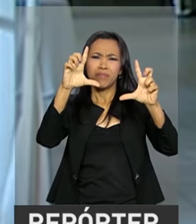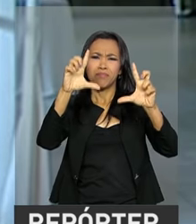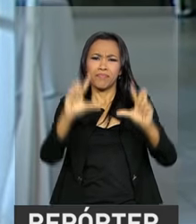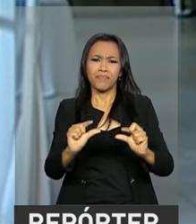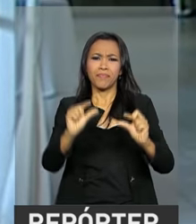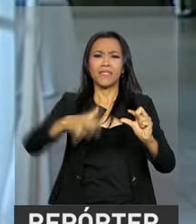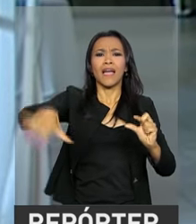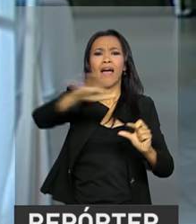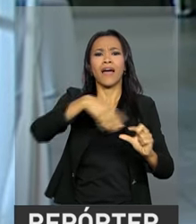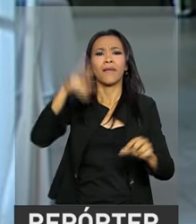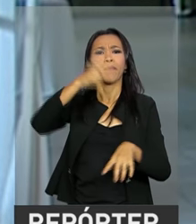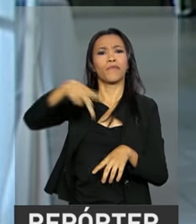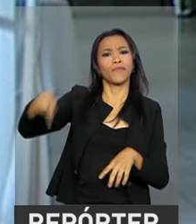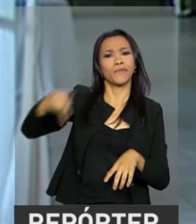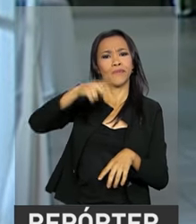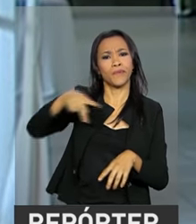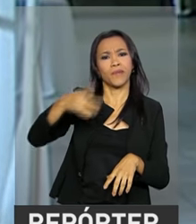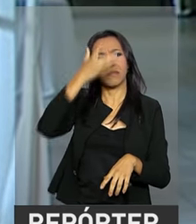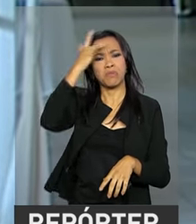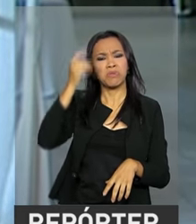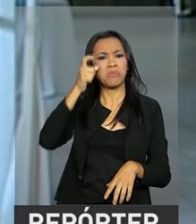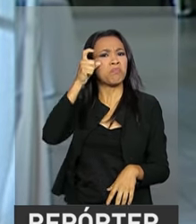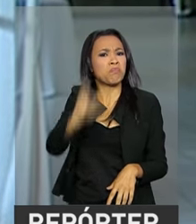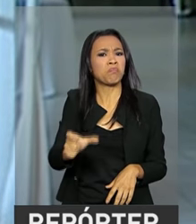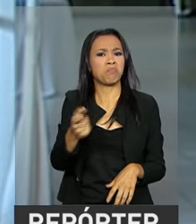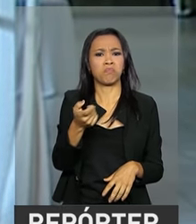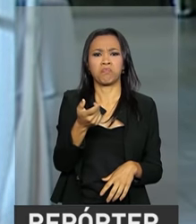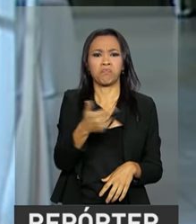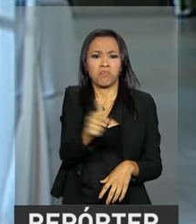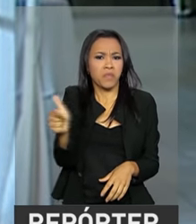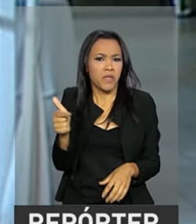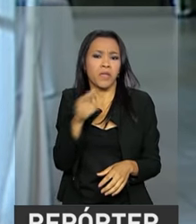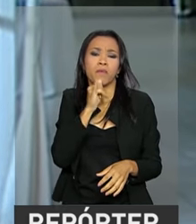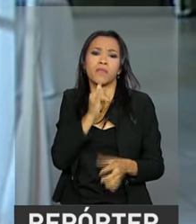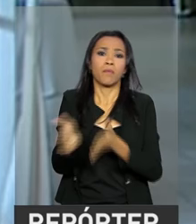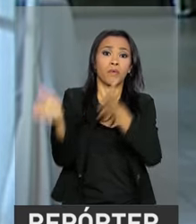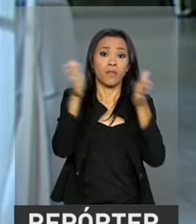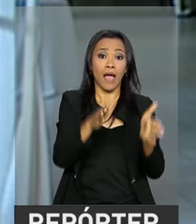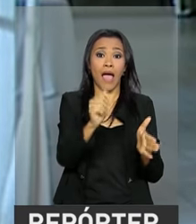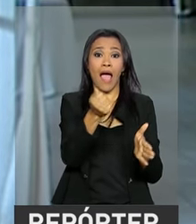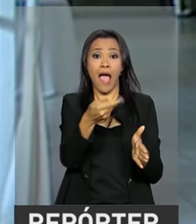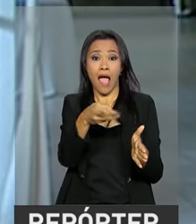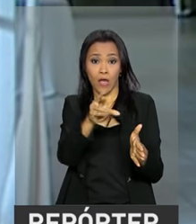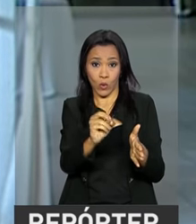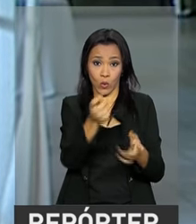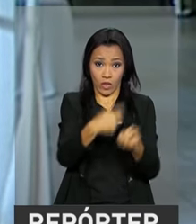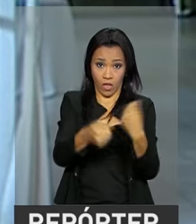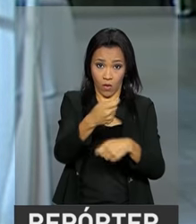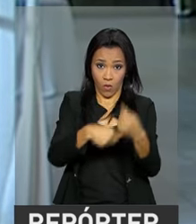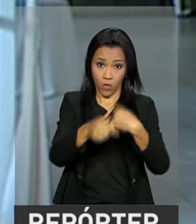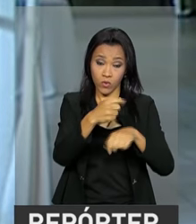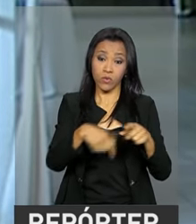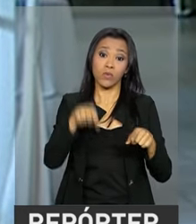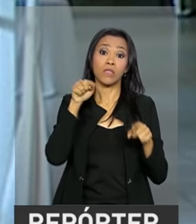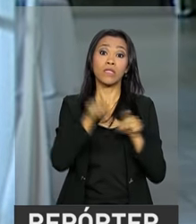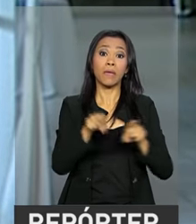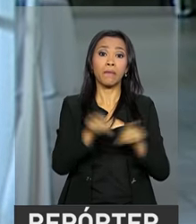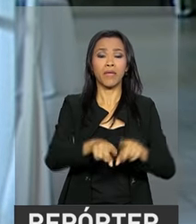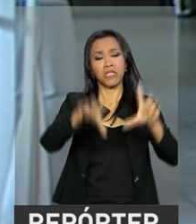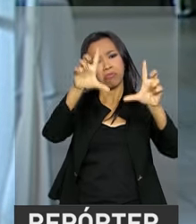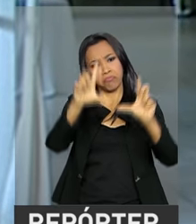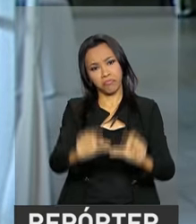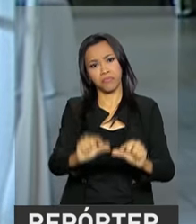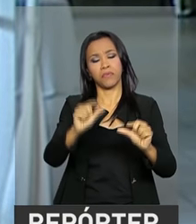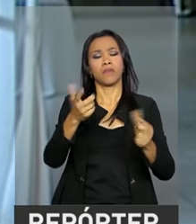de professores relacionado à educação básica. No agronegócio, por exemplo, um déficit na geração e difusão de